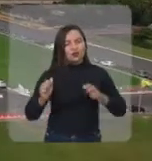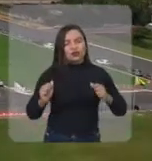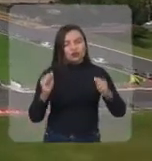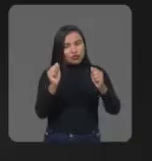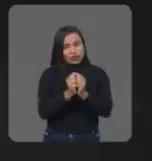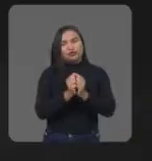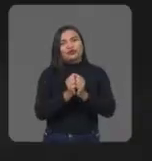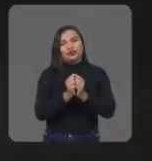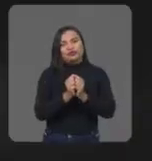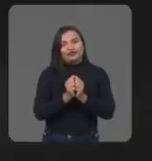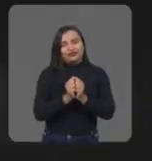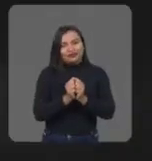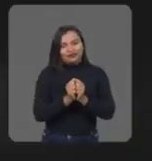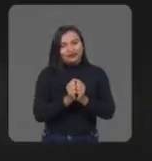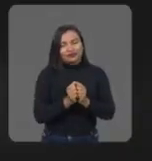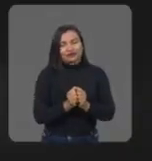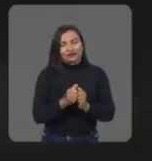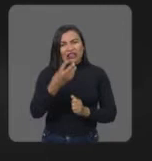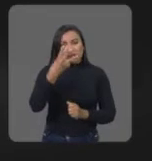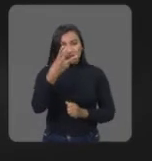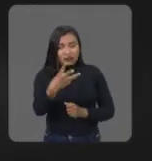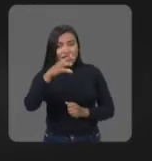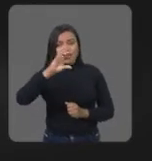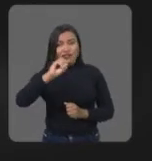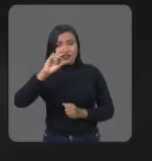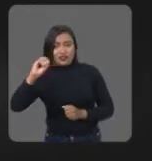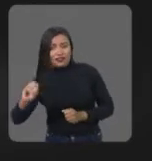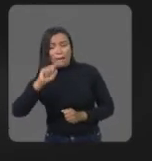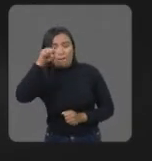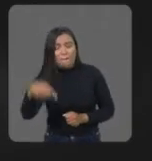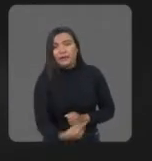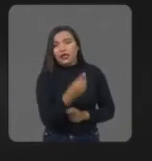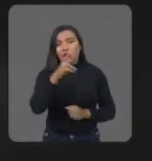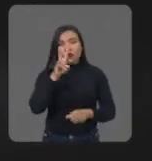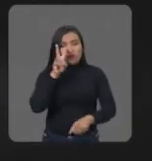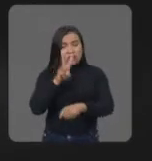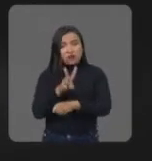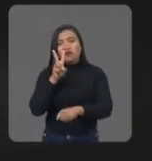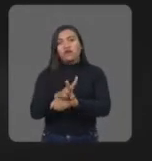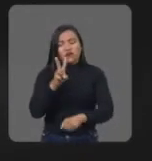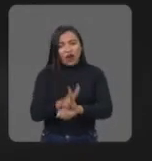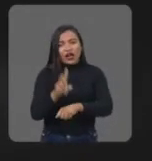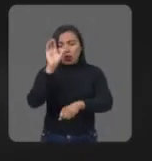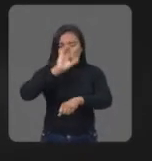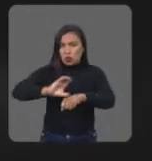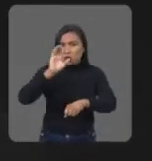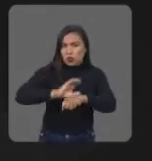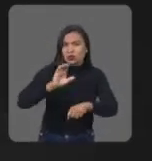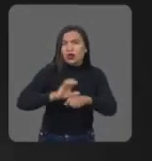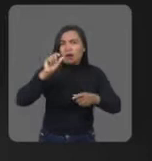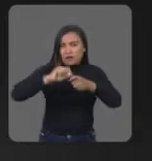Brasil. 300 mil vagas. 5 cursos especialmente idealizados para os